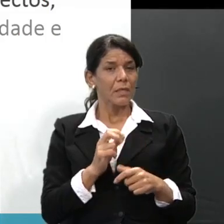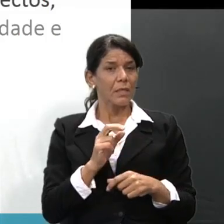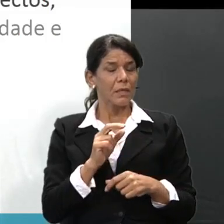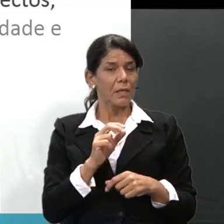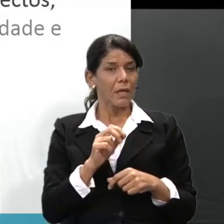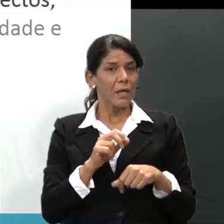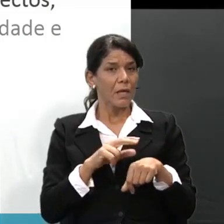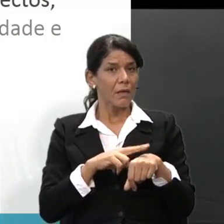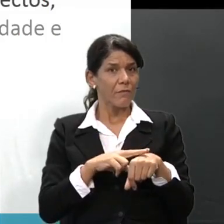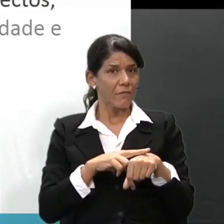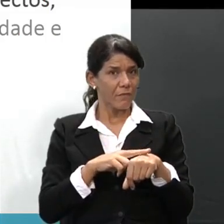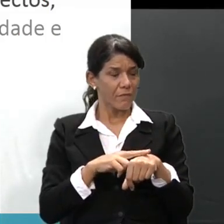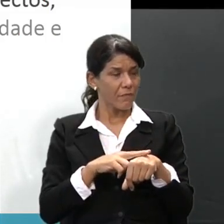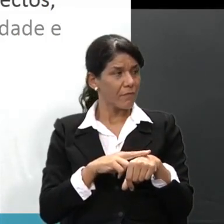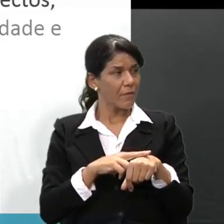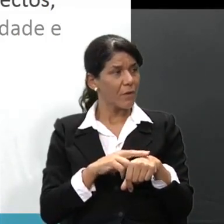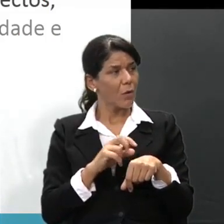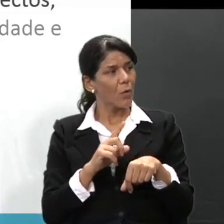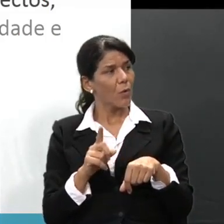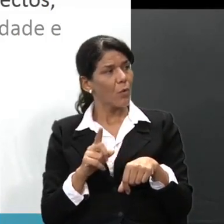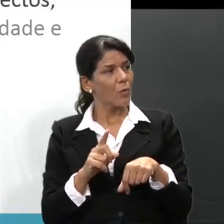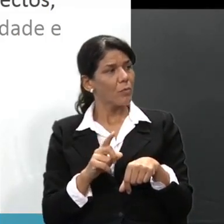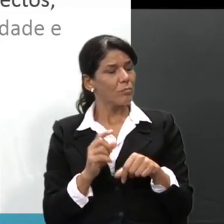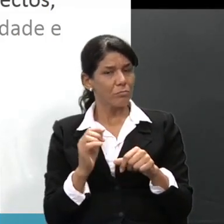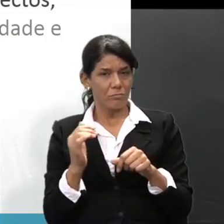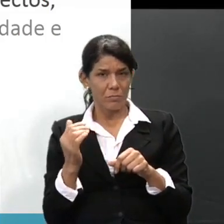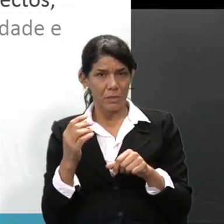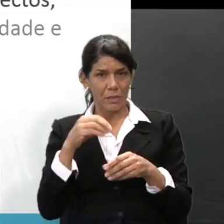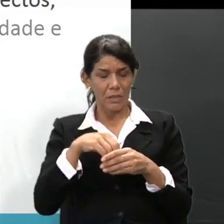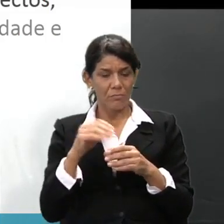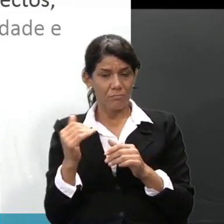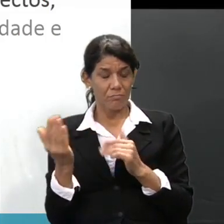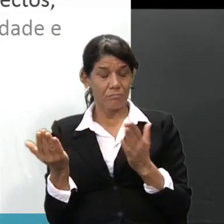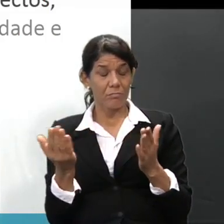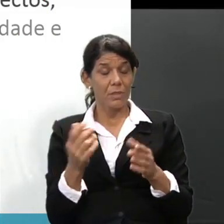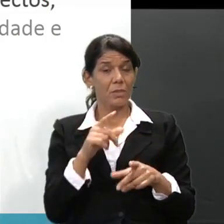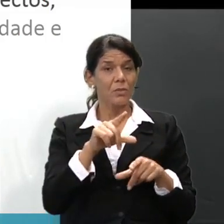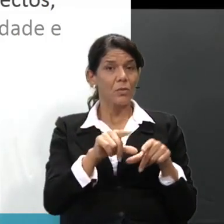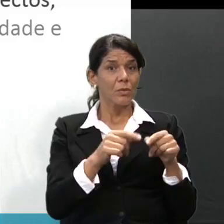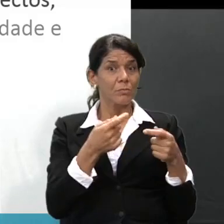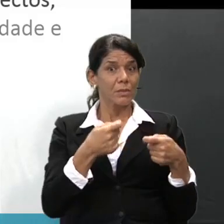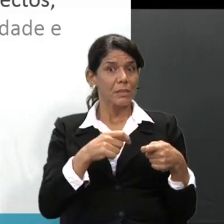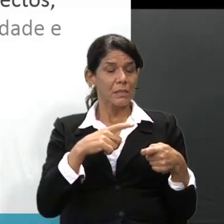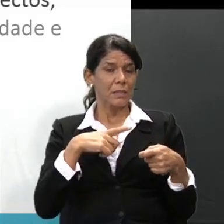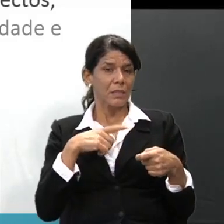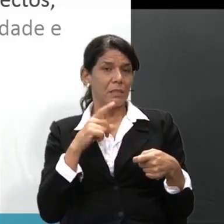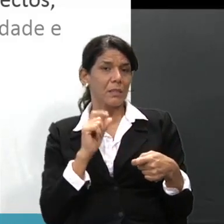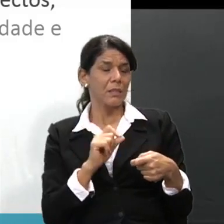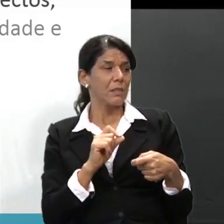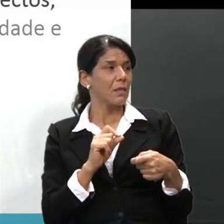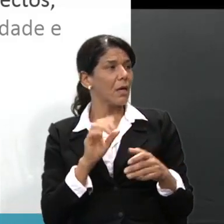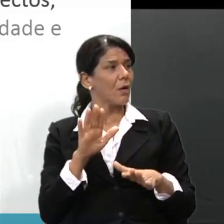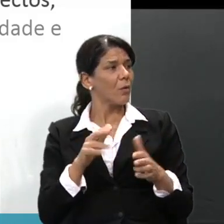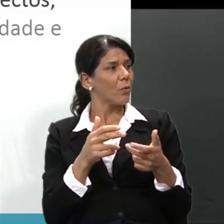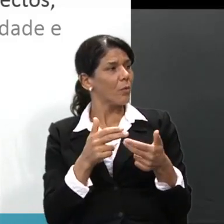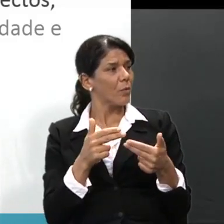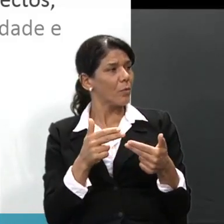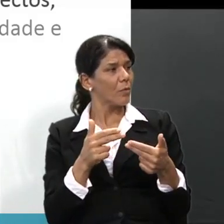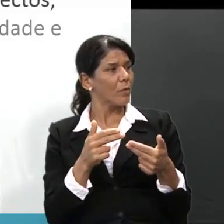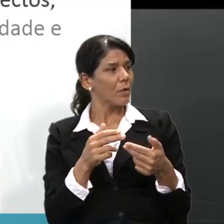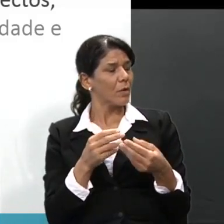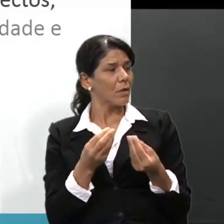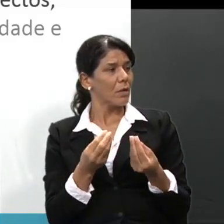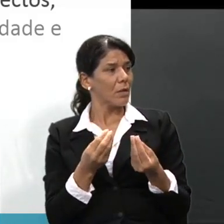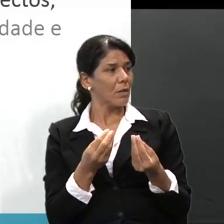endovenosa são veias periféricas ou de extremidades. A sua escolha deve levar em consideração alguns aspectos,